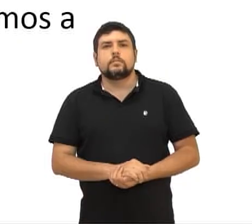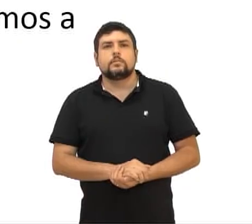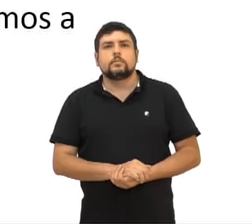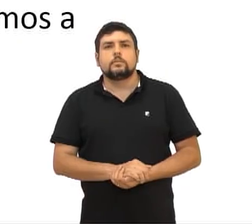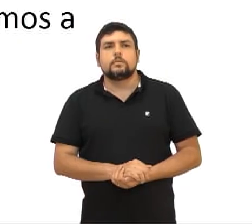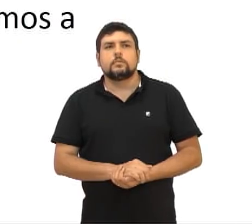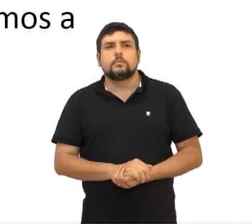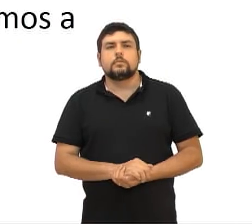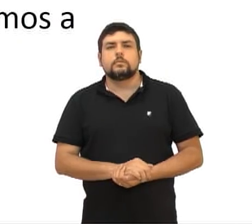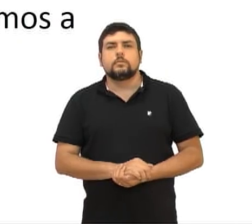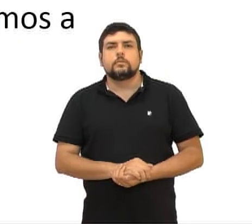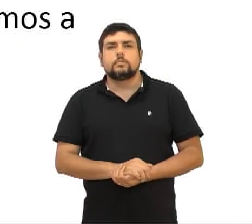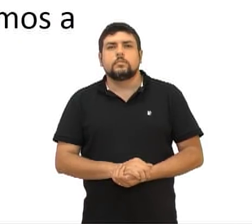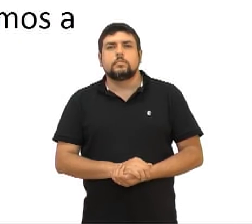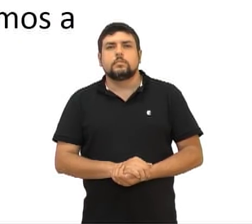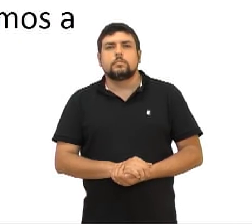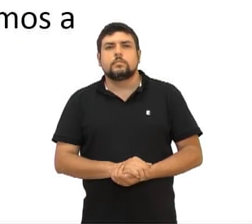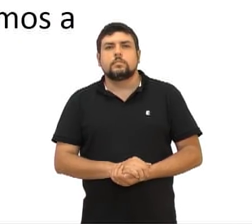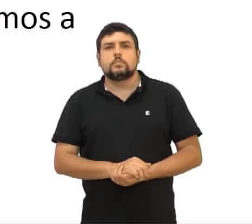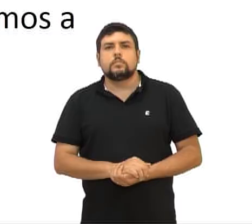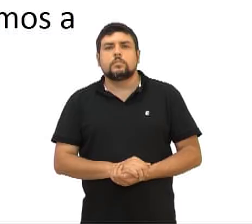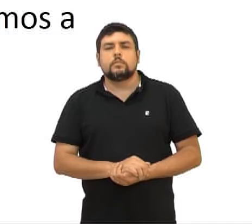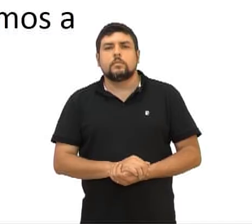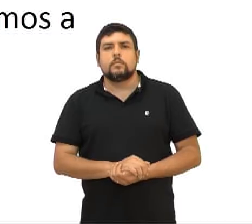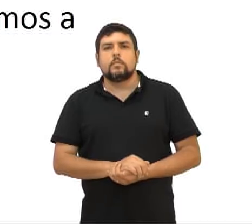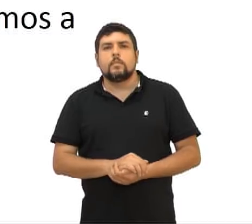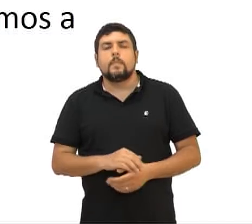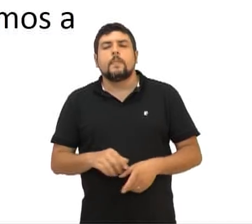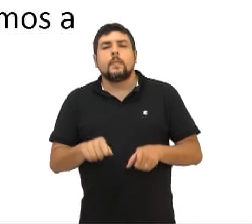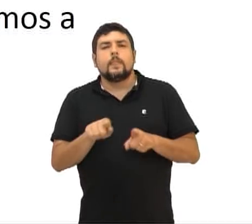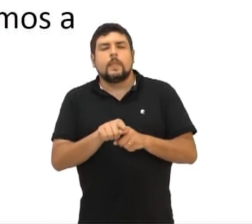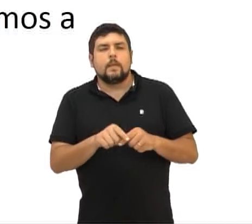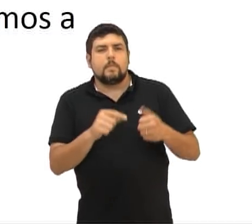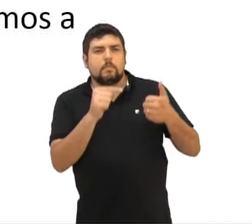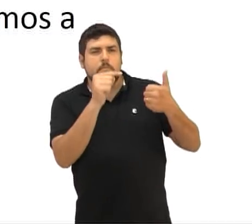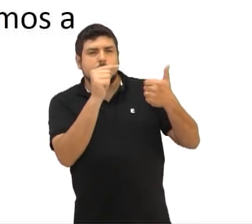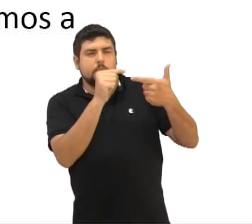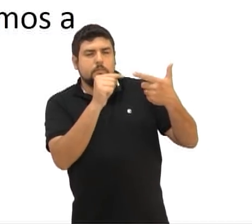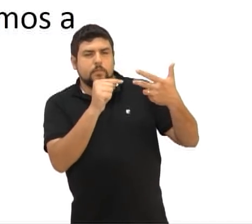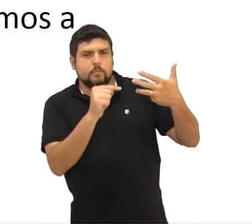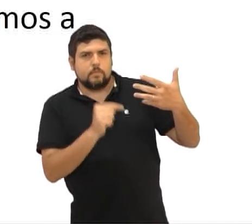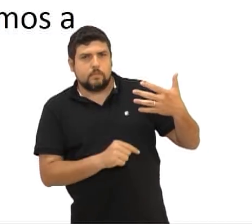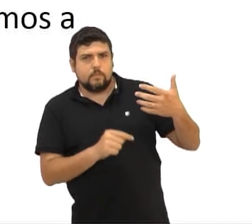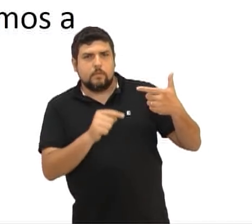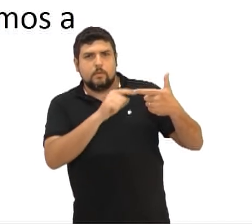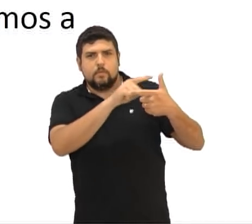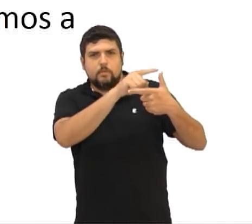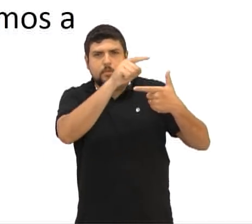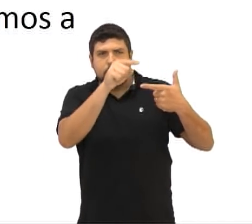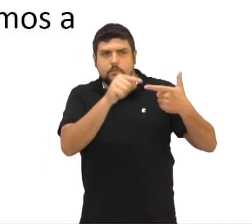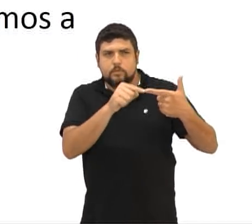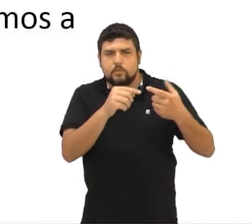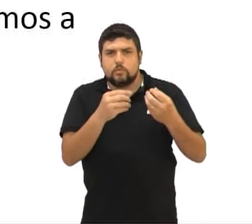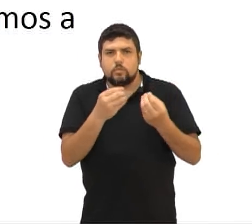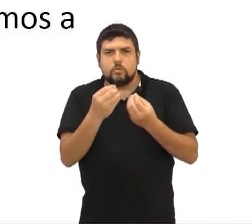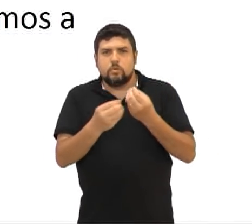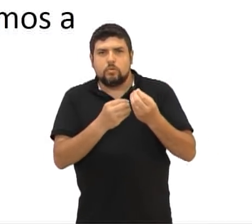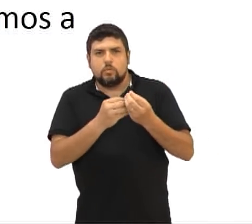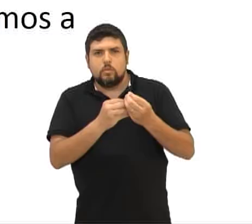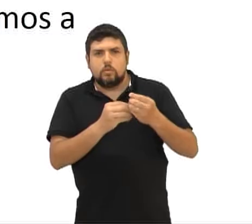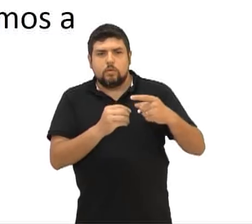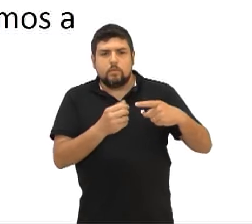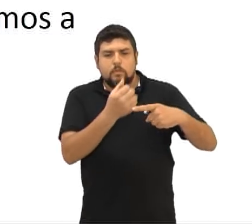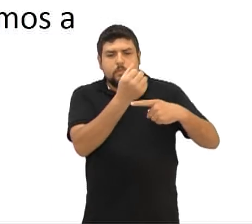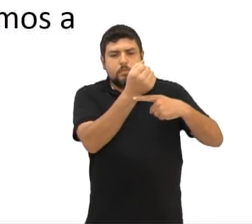A propriedade fundamental das proporções, todas as razões abaixo, são formadas por